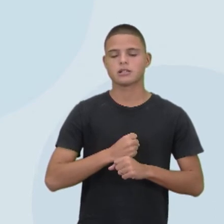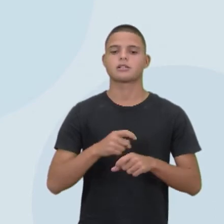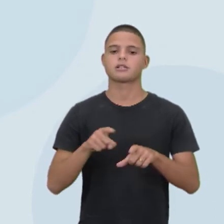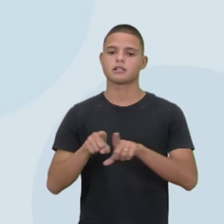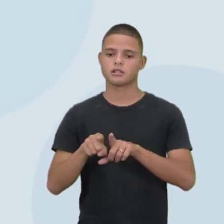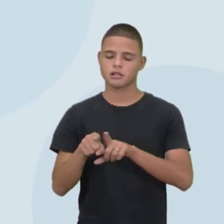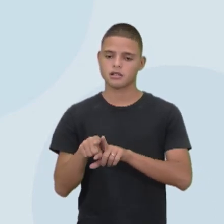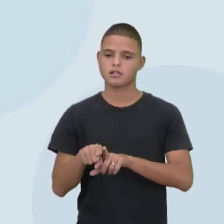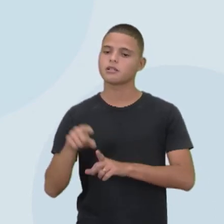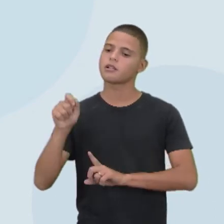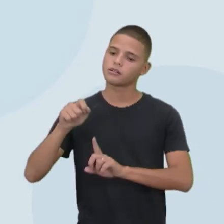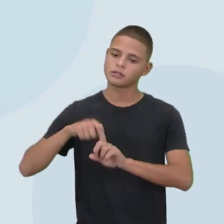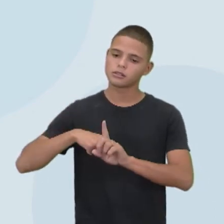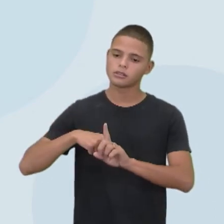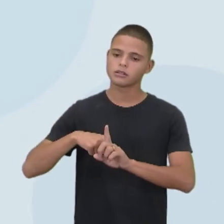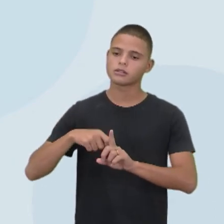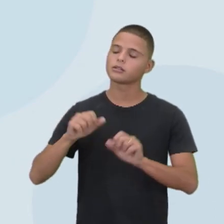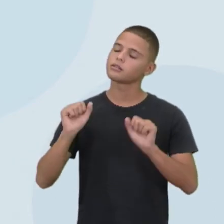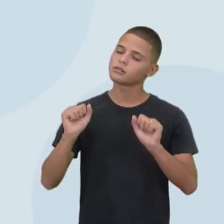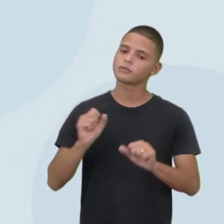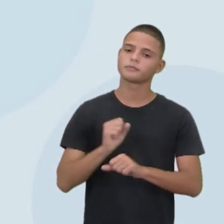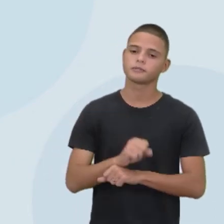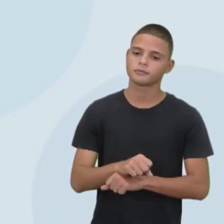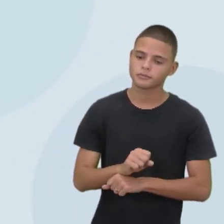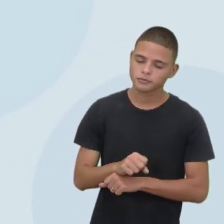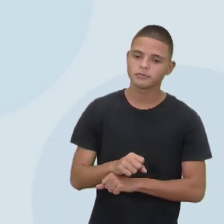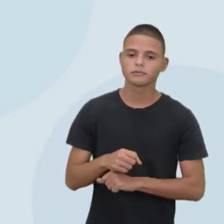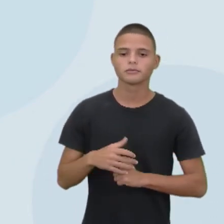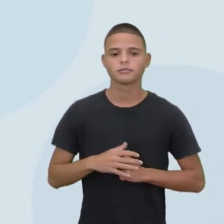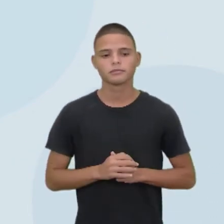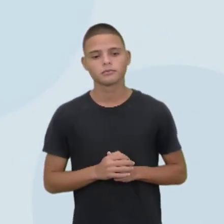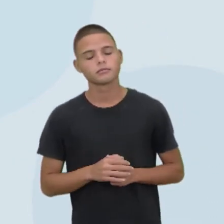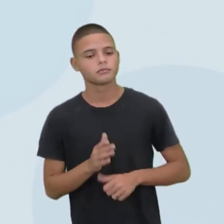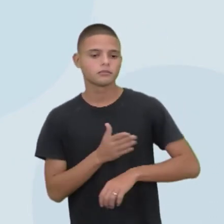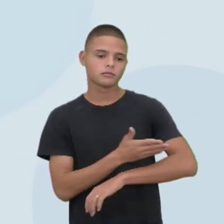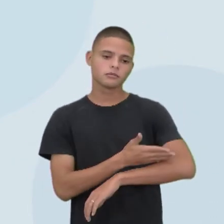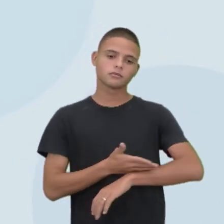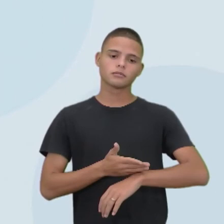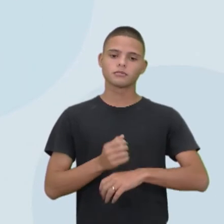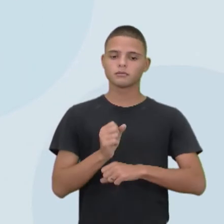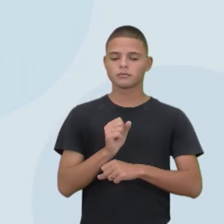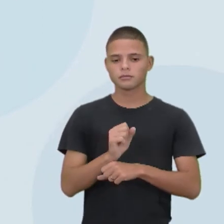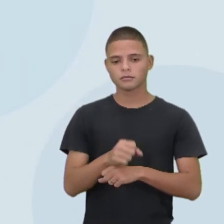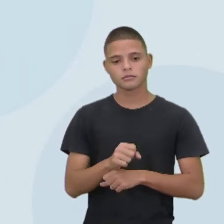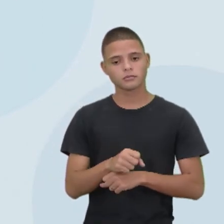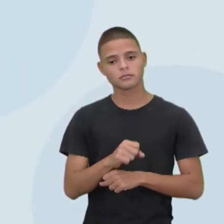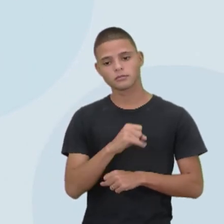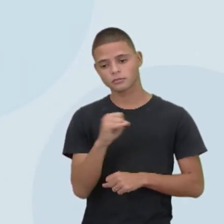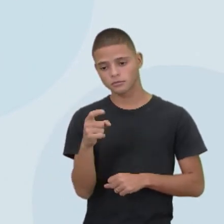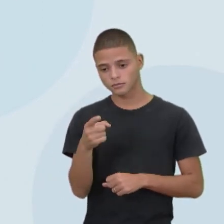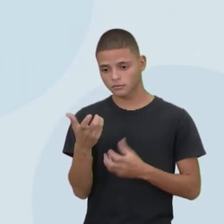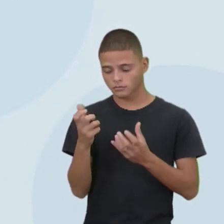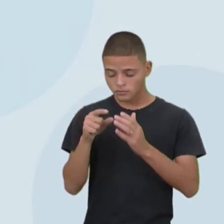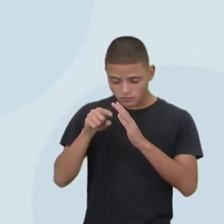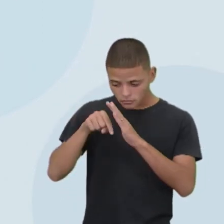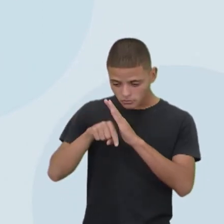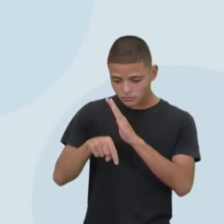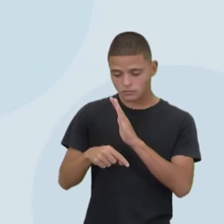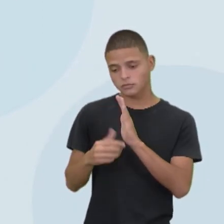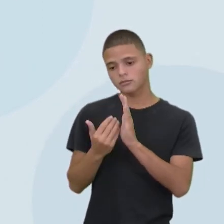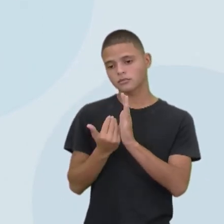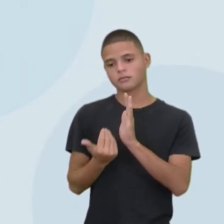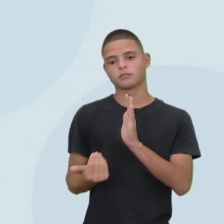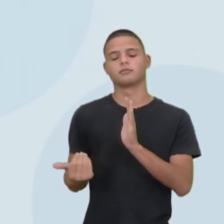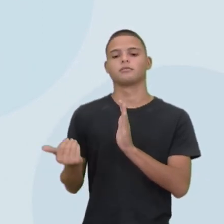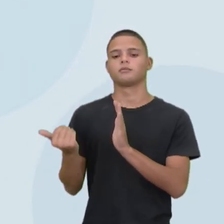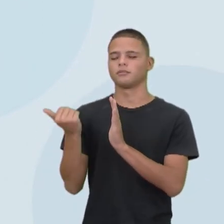meses. Então isso pode, né? Sim, é comum estatística aí, se você quiser ser um pouco mais, né? Se